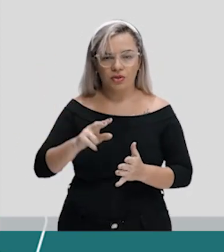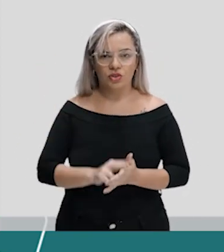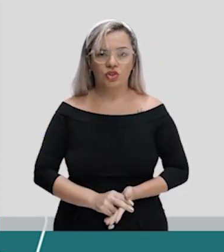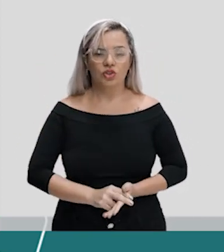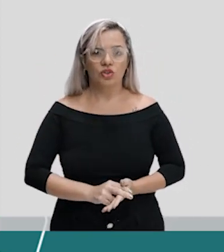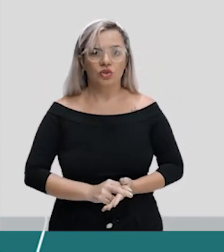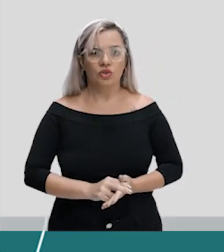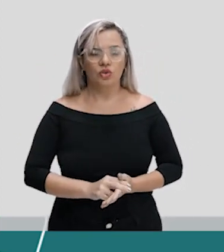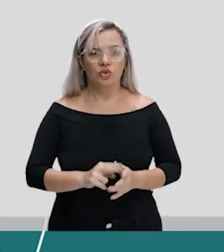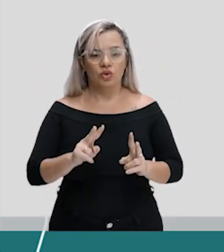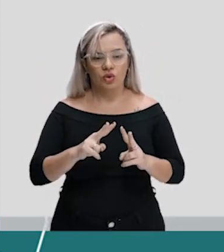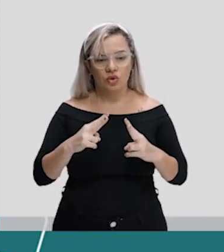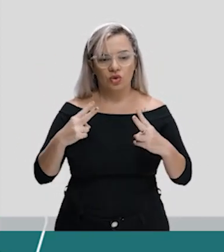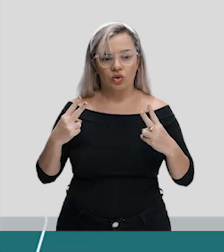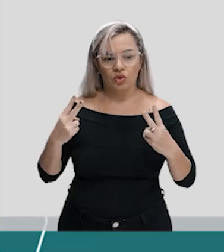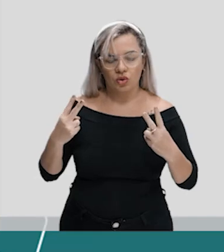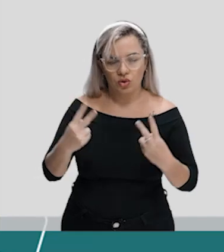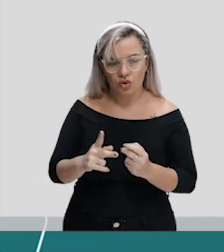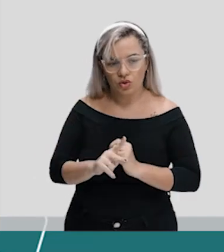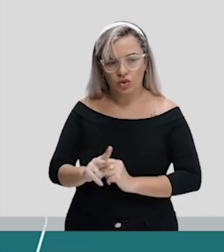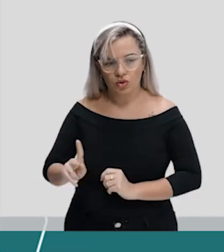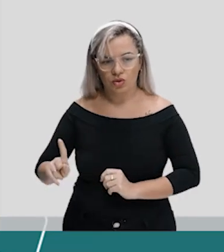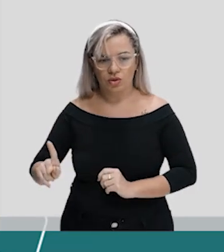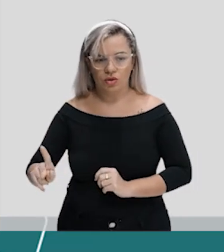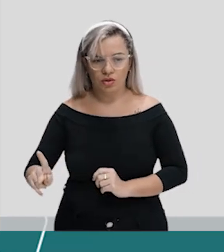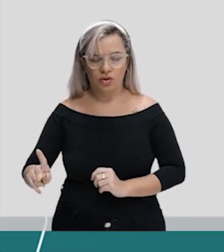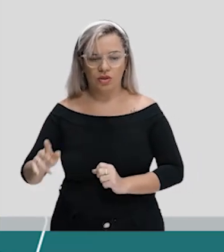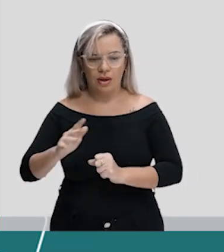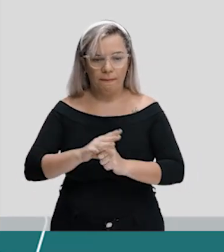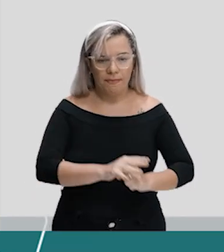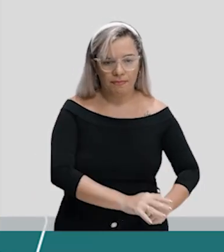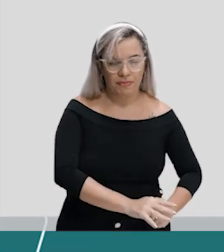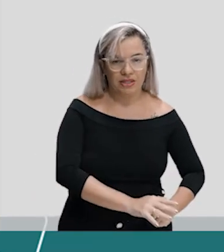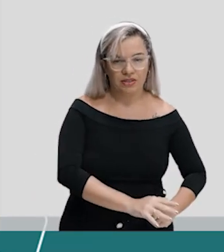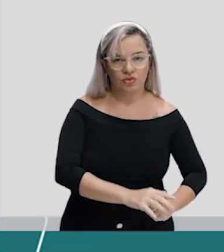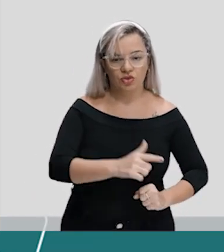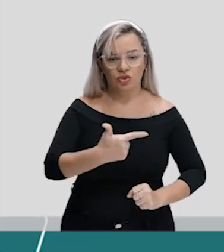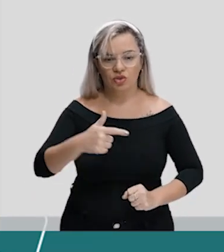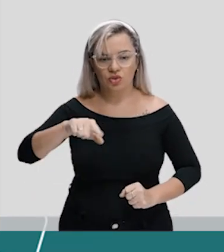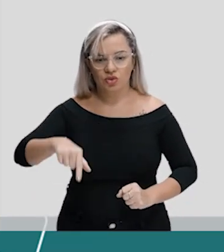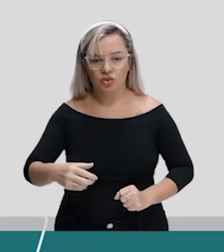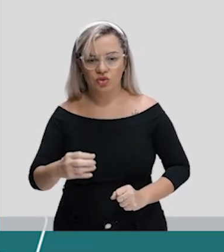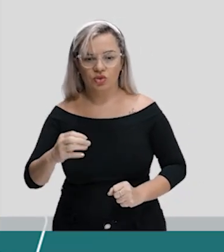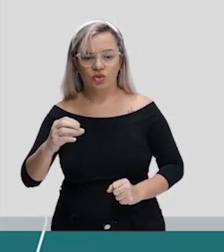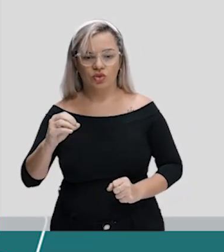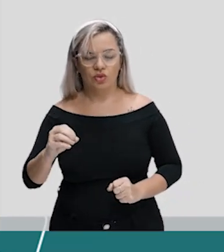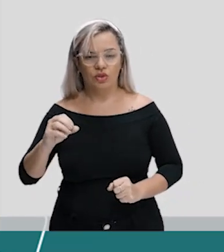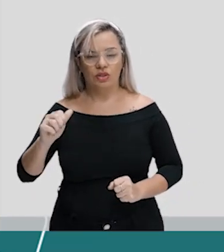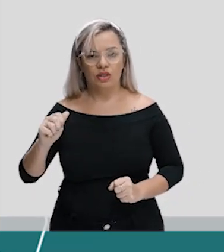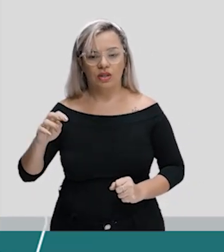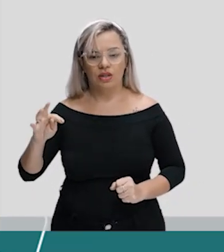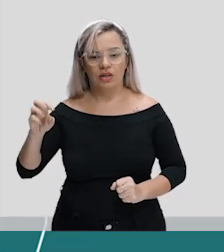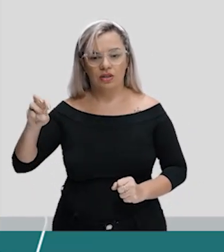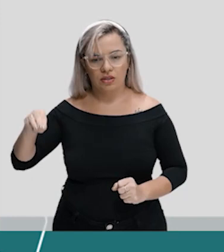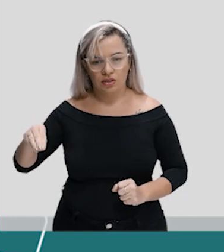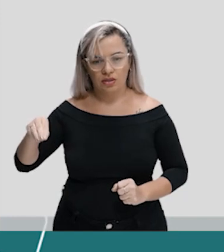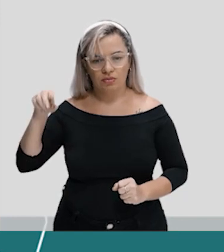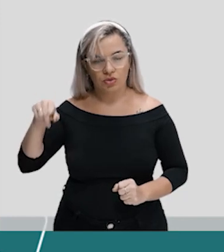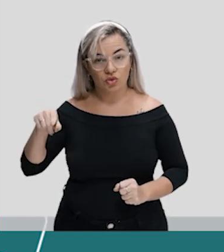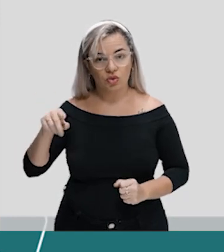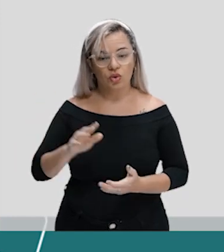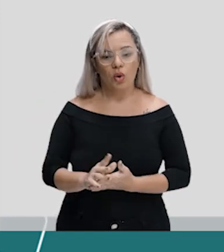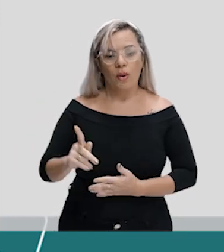a uma pressão de 2 atm, num pistão que contém gás, determine a variação de